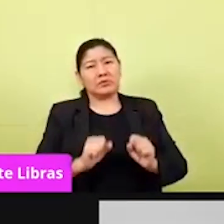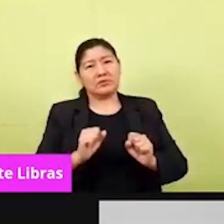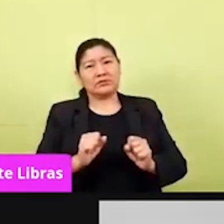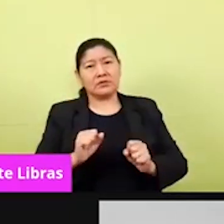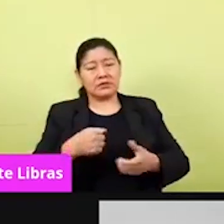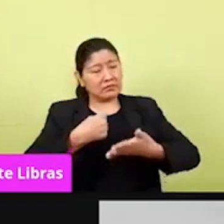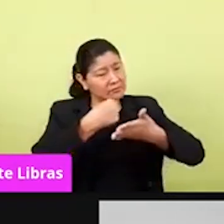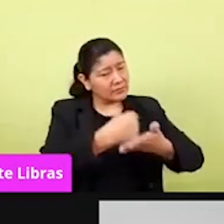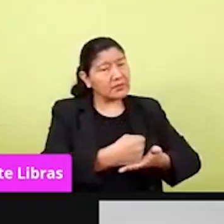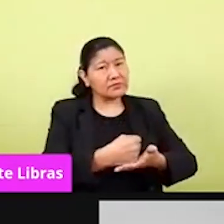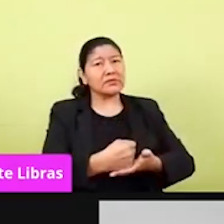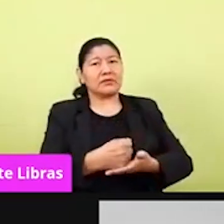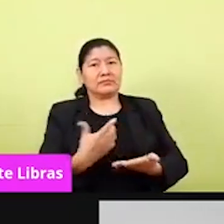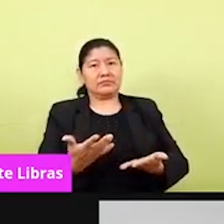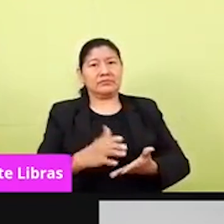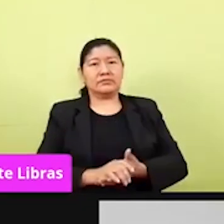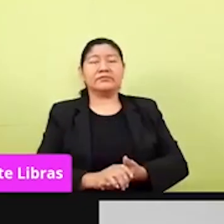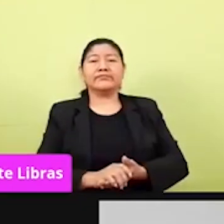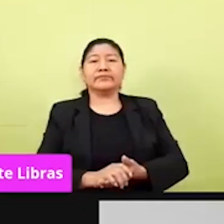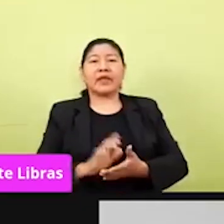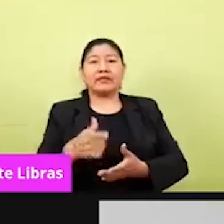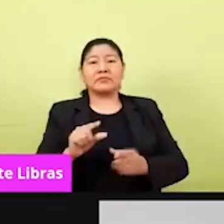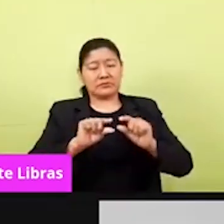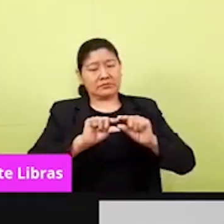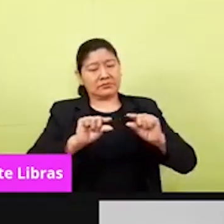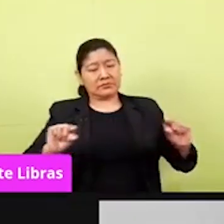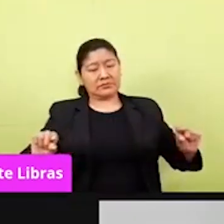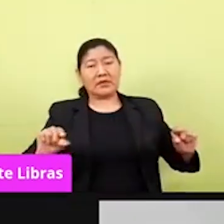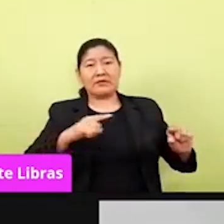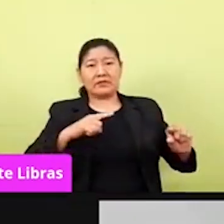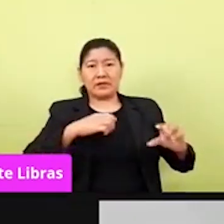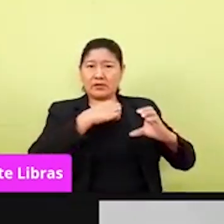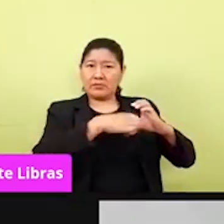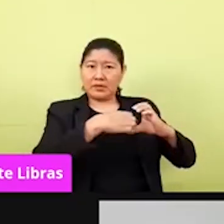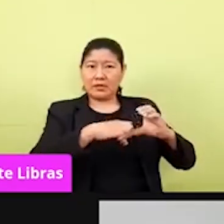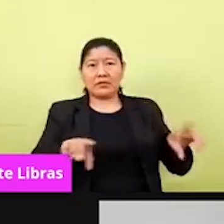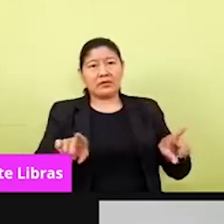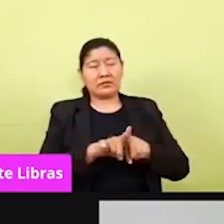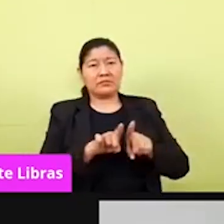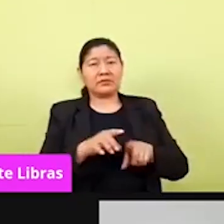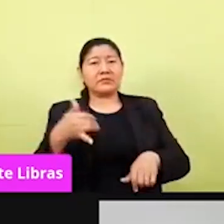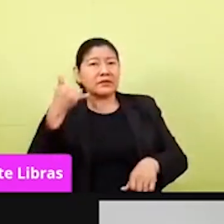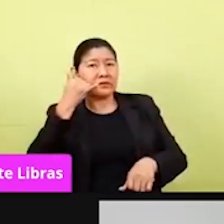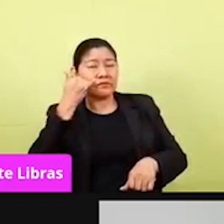colocar embaixo aí o e-mail e o telefone do setor. Mas quem quiser anotar, aí é o